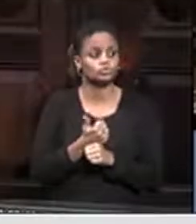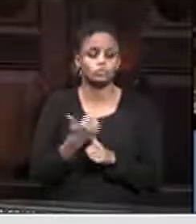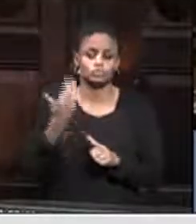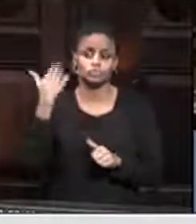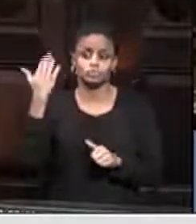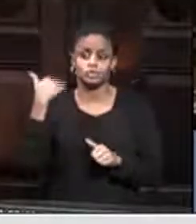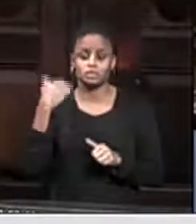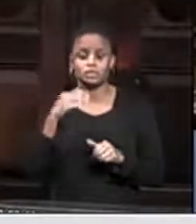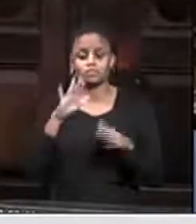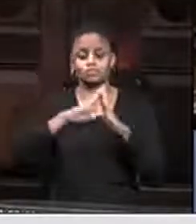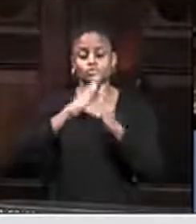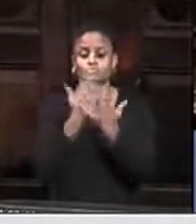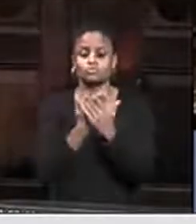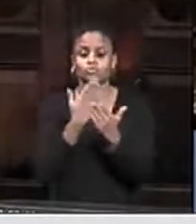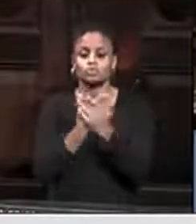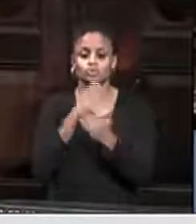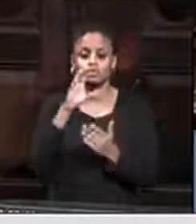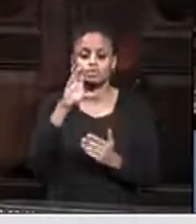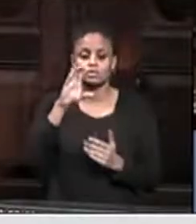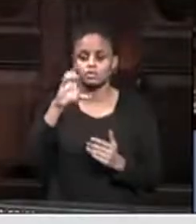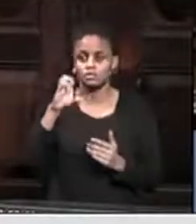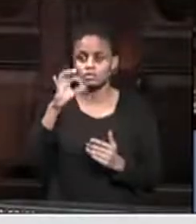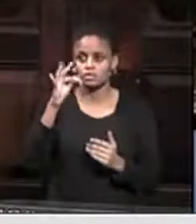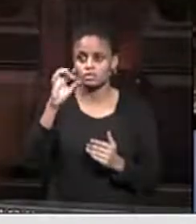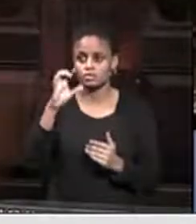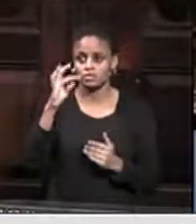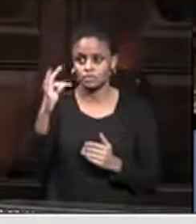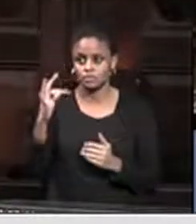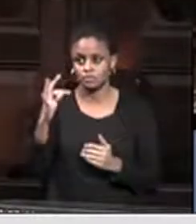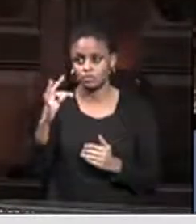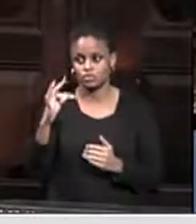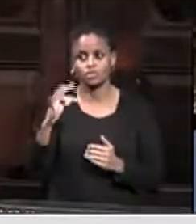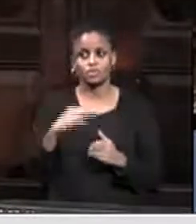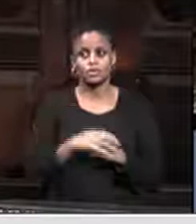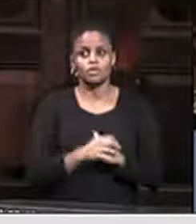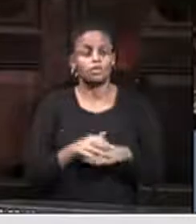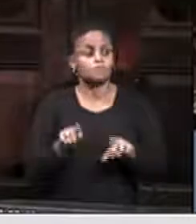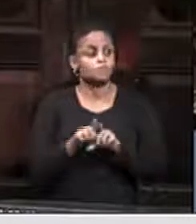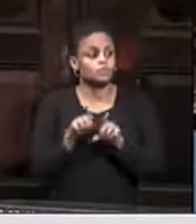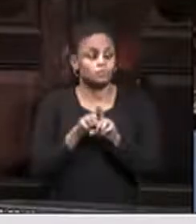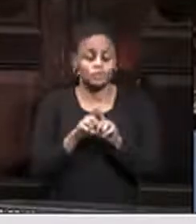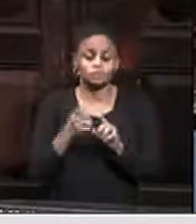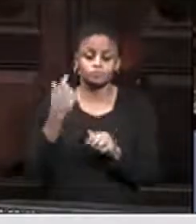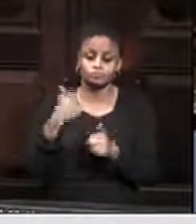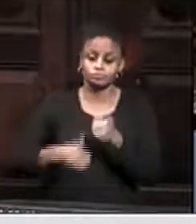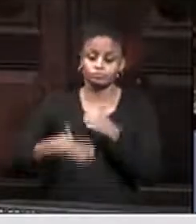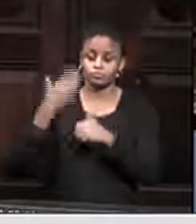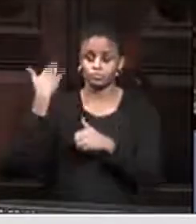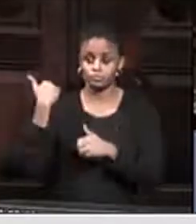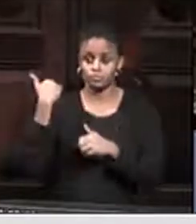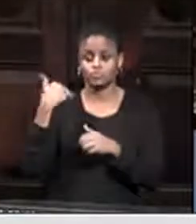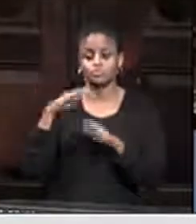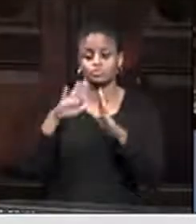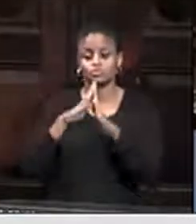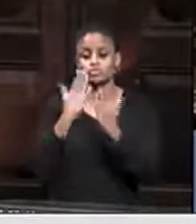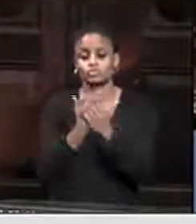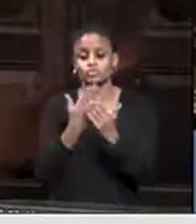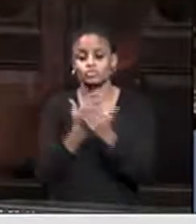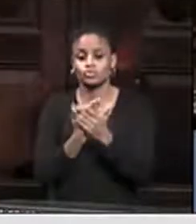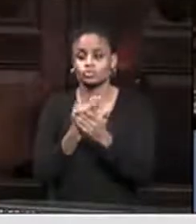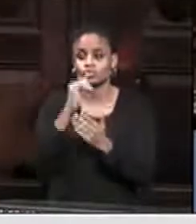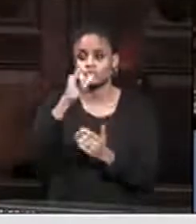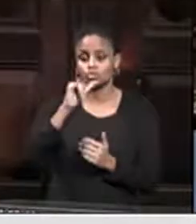CEFET, que por sua vez tinham substituído a era das chamadas escolas técnicas federais. Os institutos